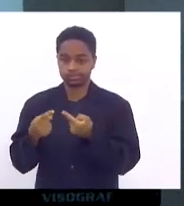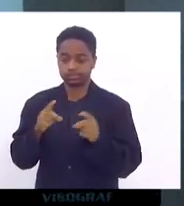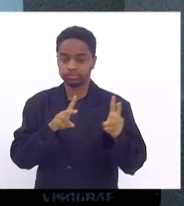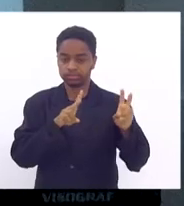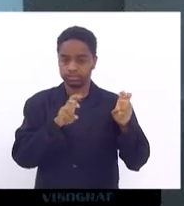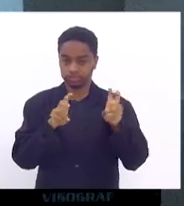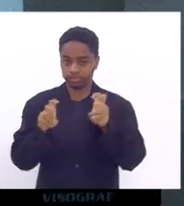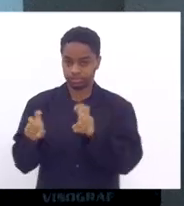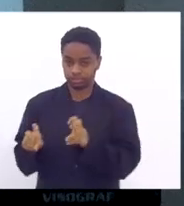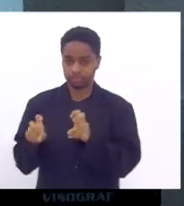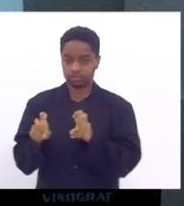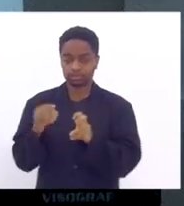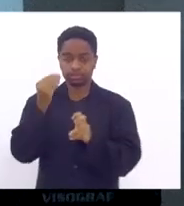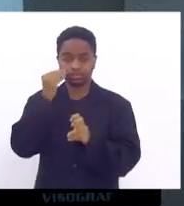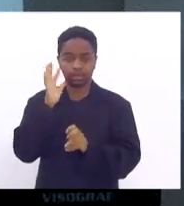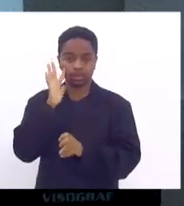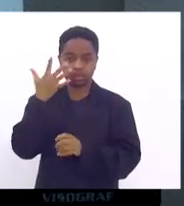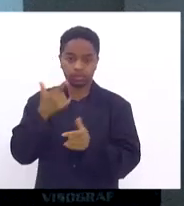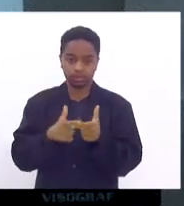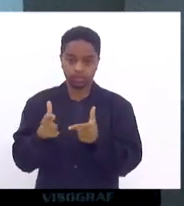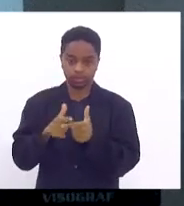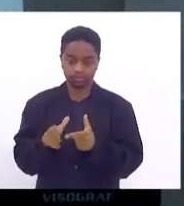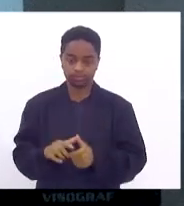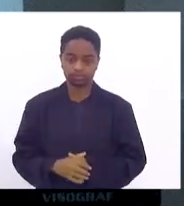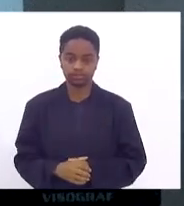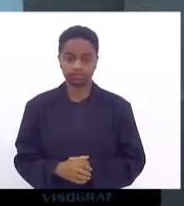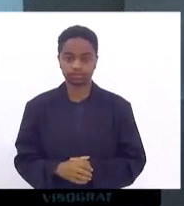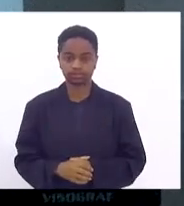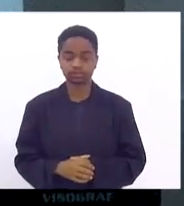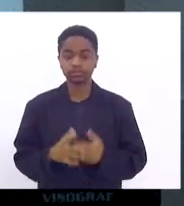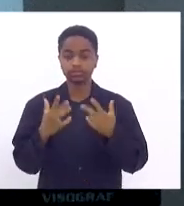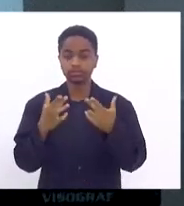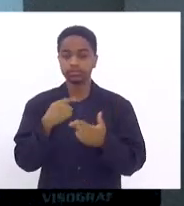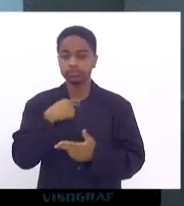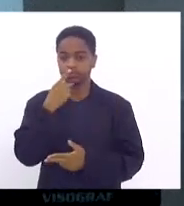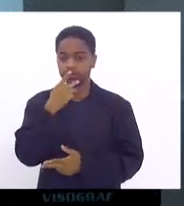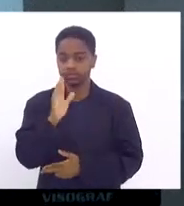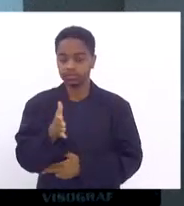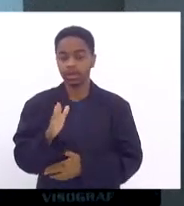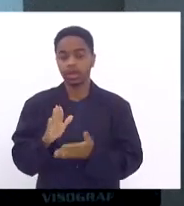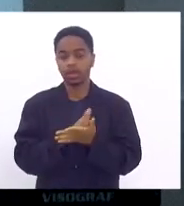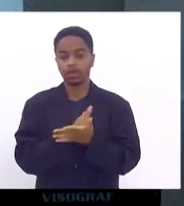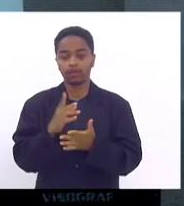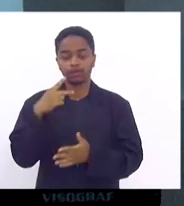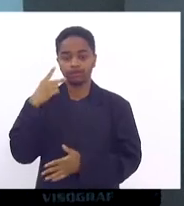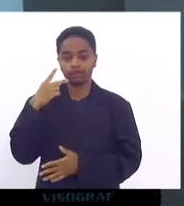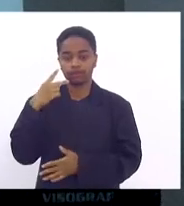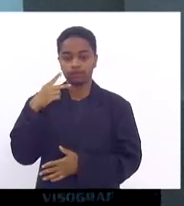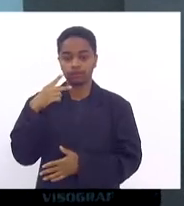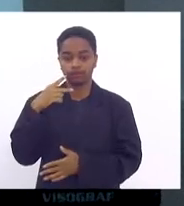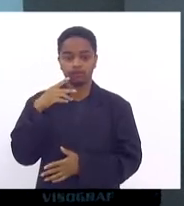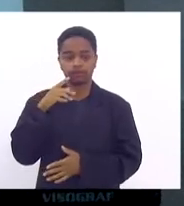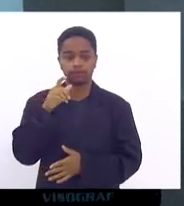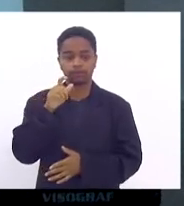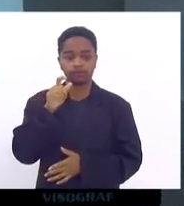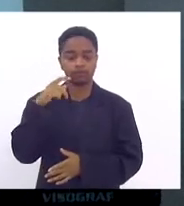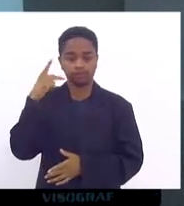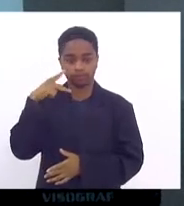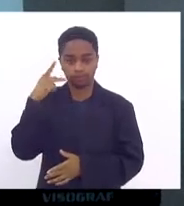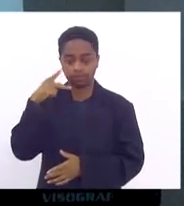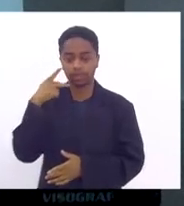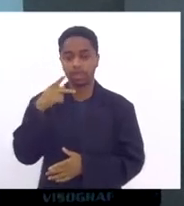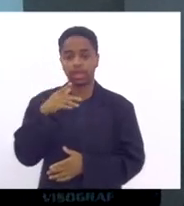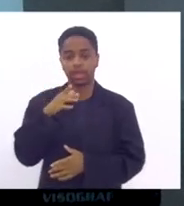aí para tentar resolver esse problema como eu disse para parte dos parlamentares esse bloqueio é um problema mas para um